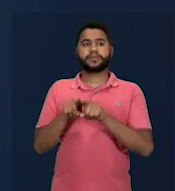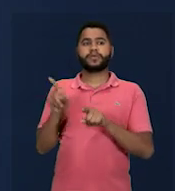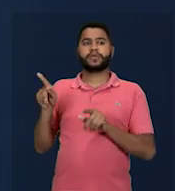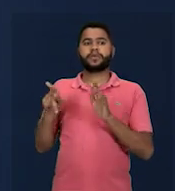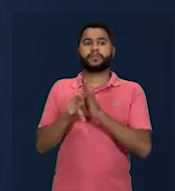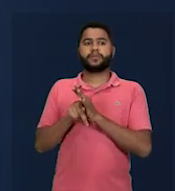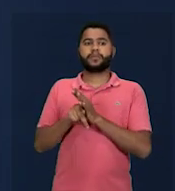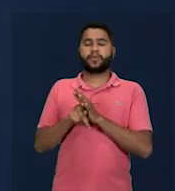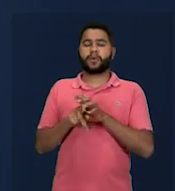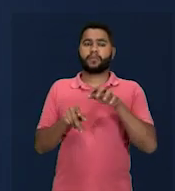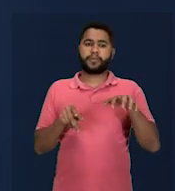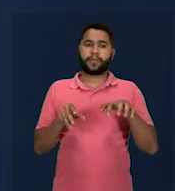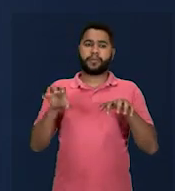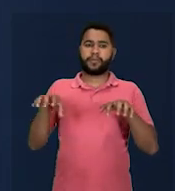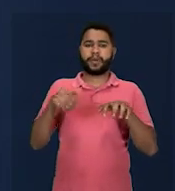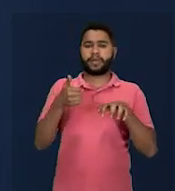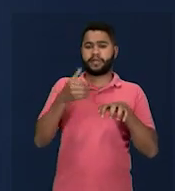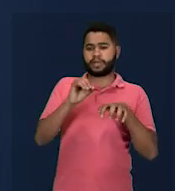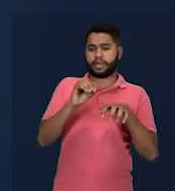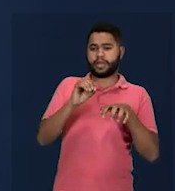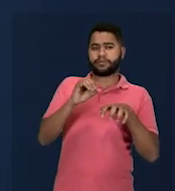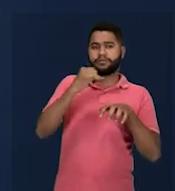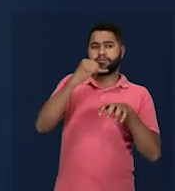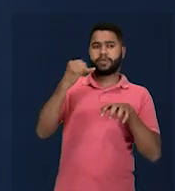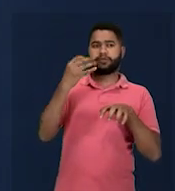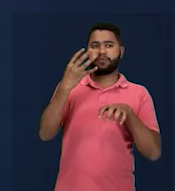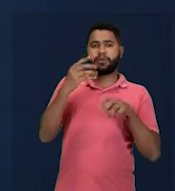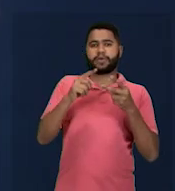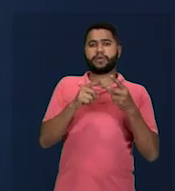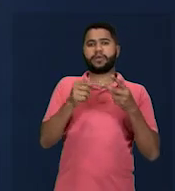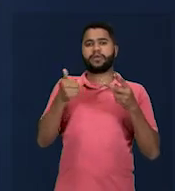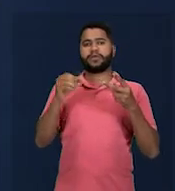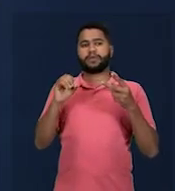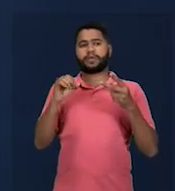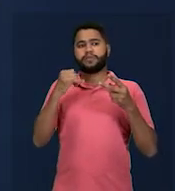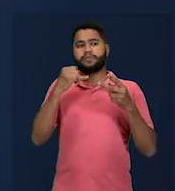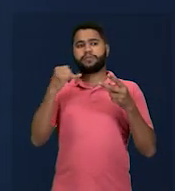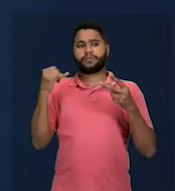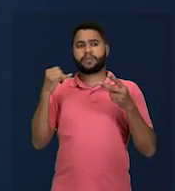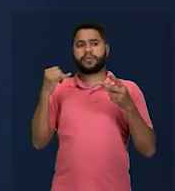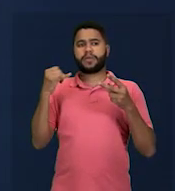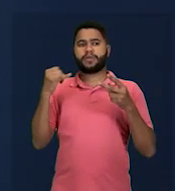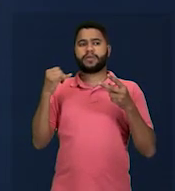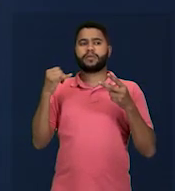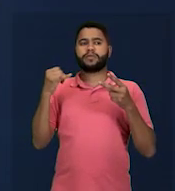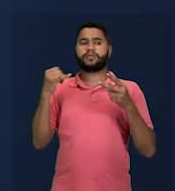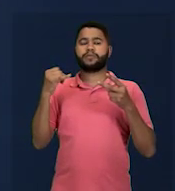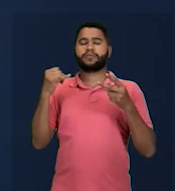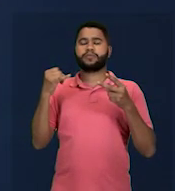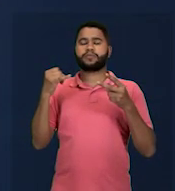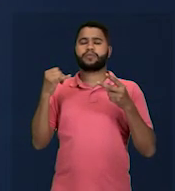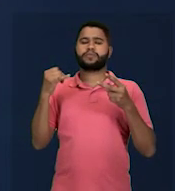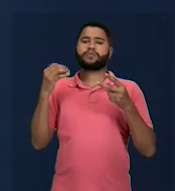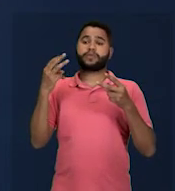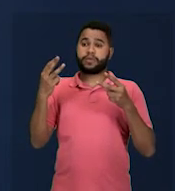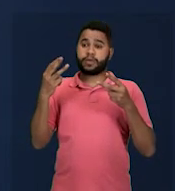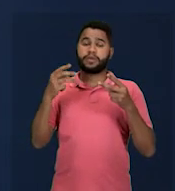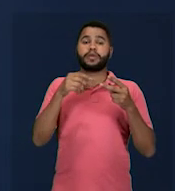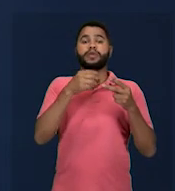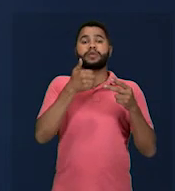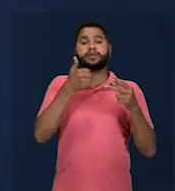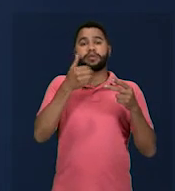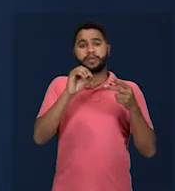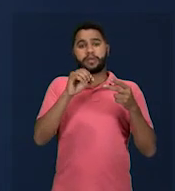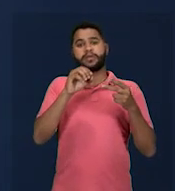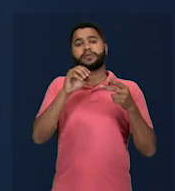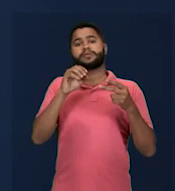de 10, ó, a potência de 10 aqui, a potência de 10 aqui. Entenderam? Quer dizer, primeiro a gente multiplica estes